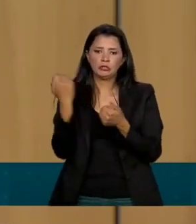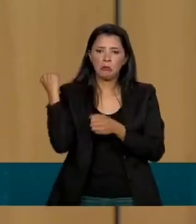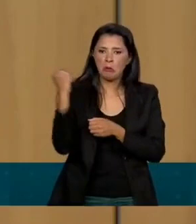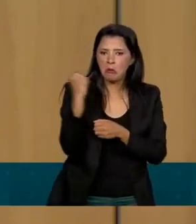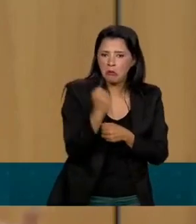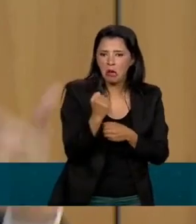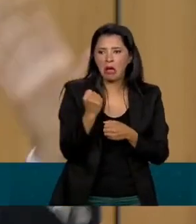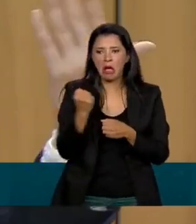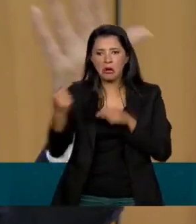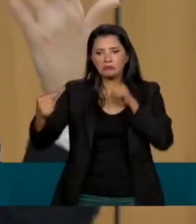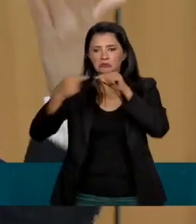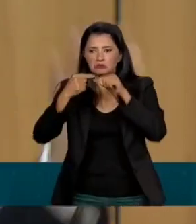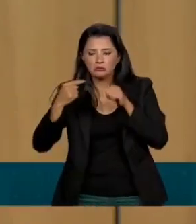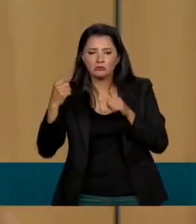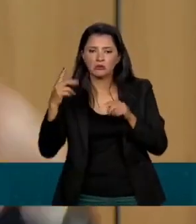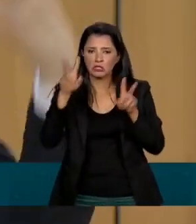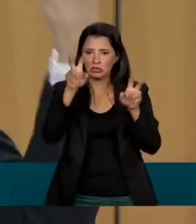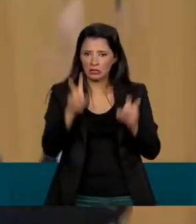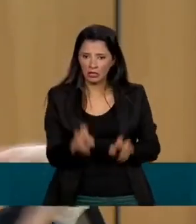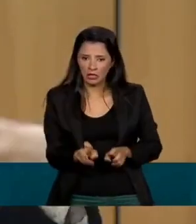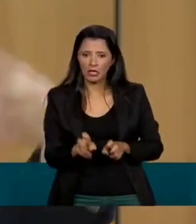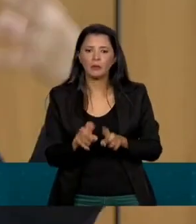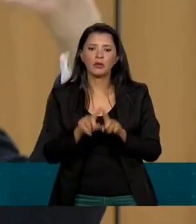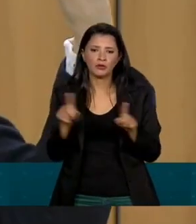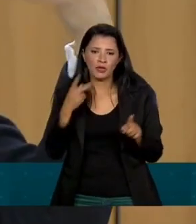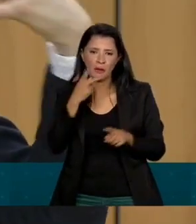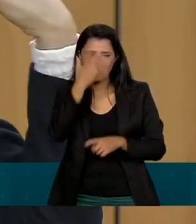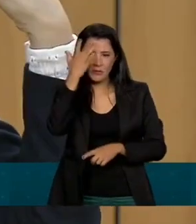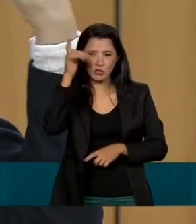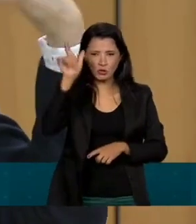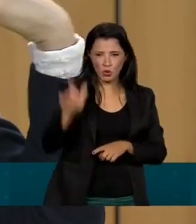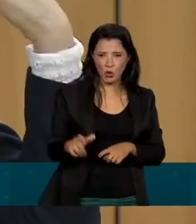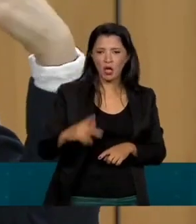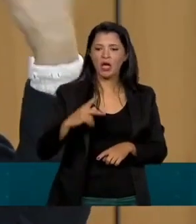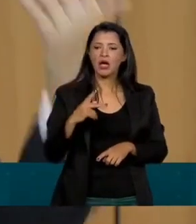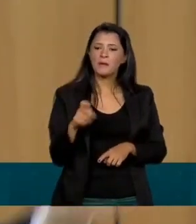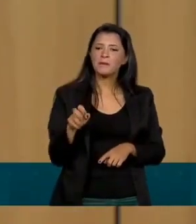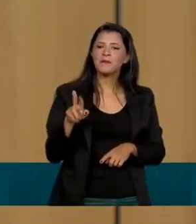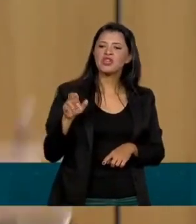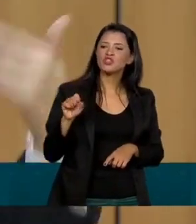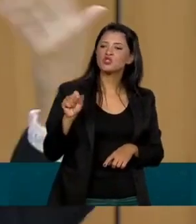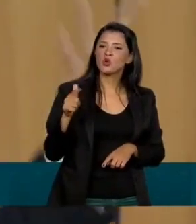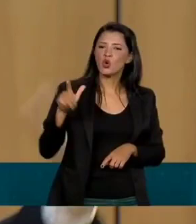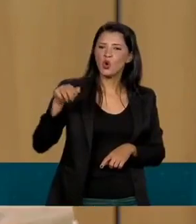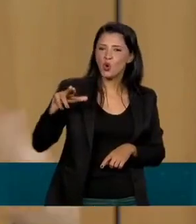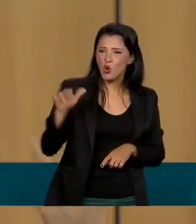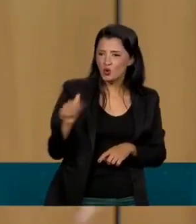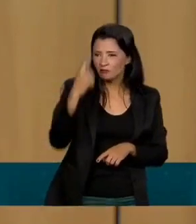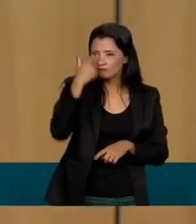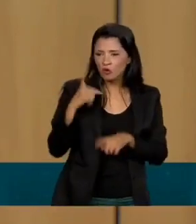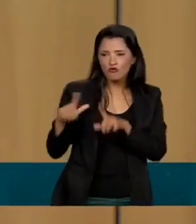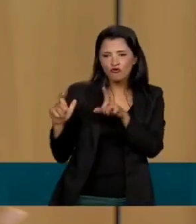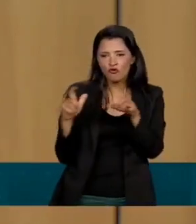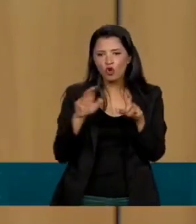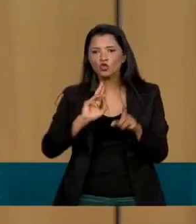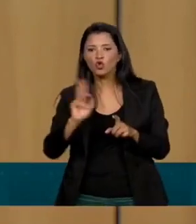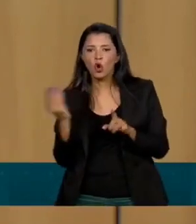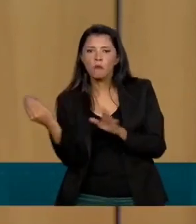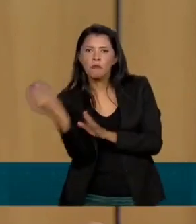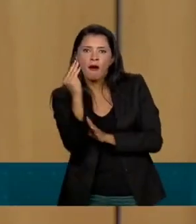massacre, inclusive quando estão na persona, né, seja na criação de perfis com fotos e nomes.